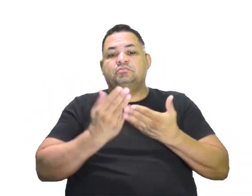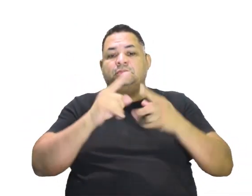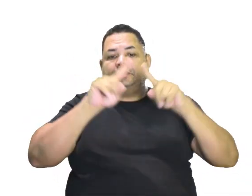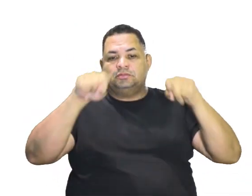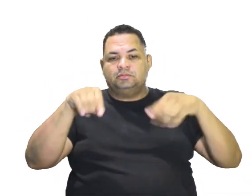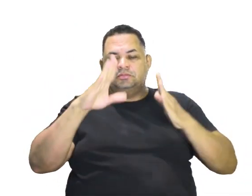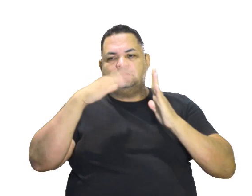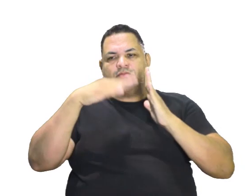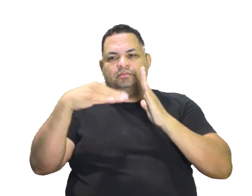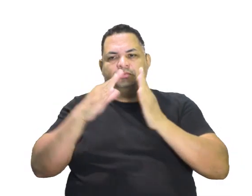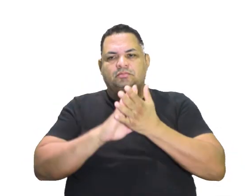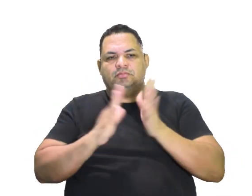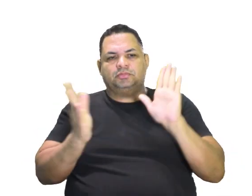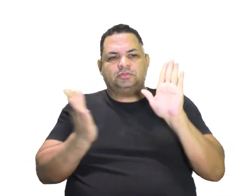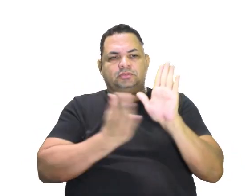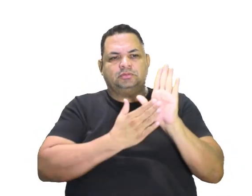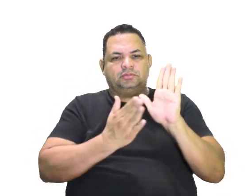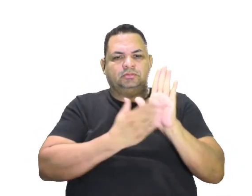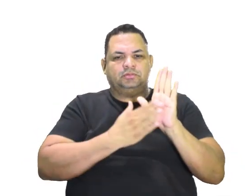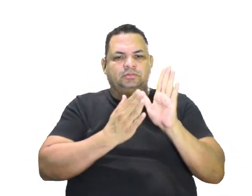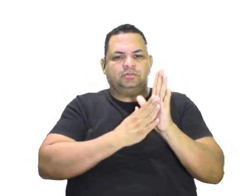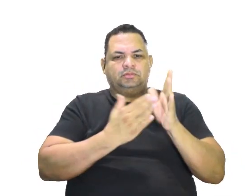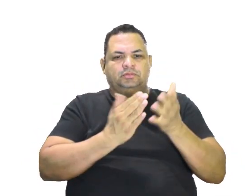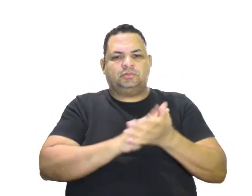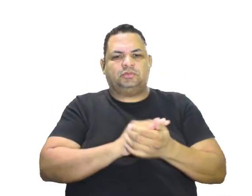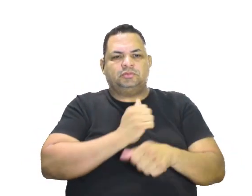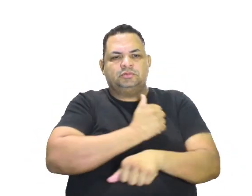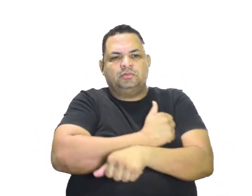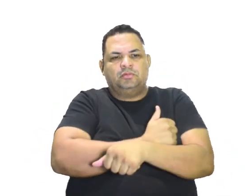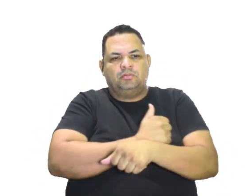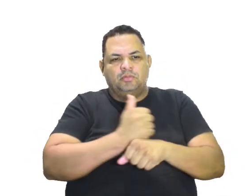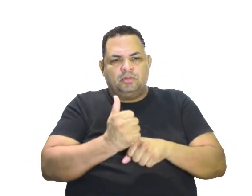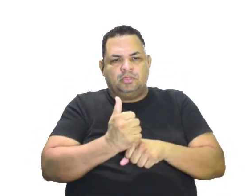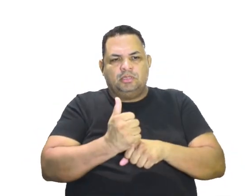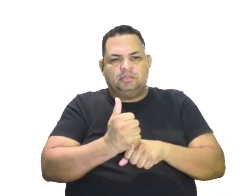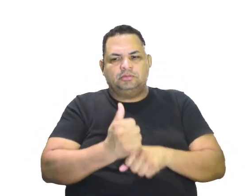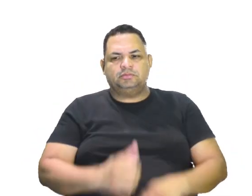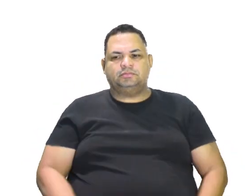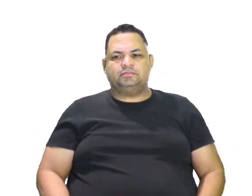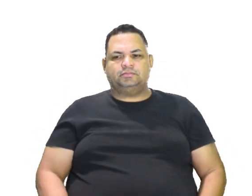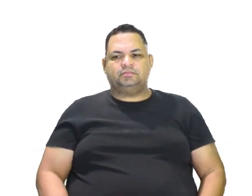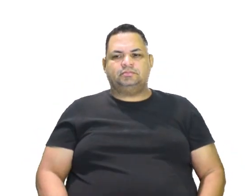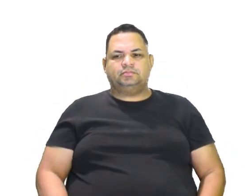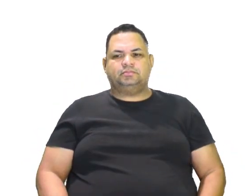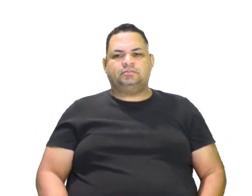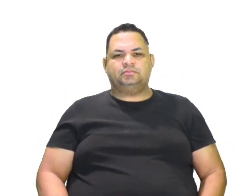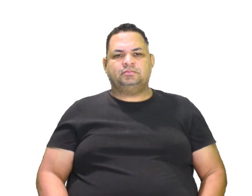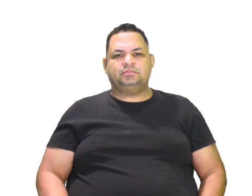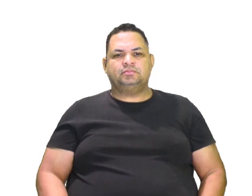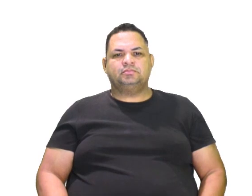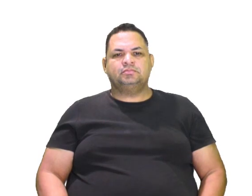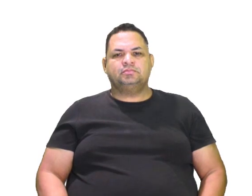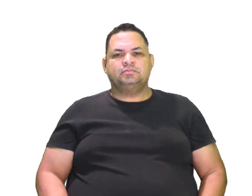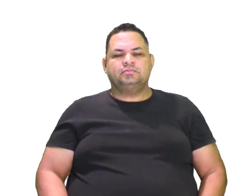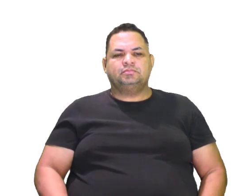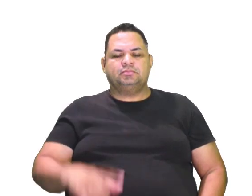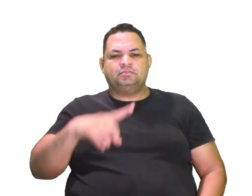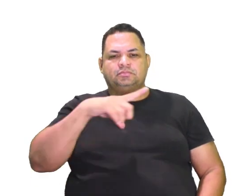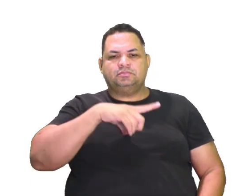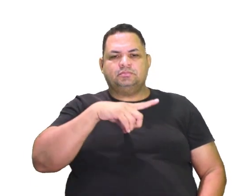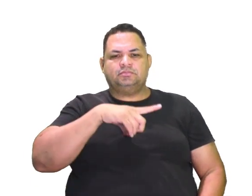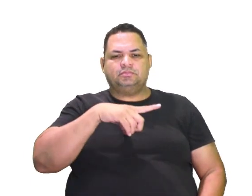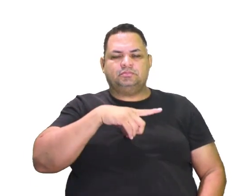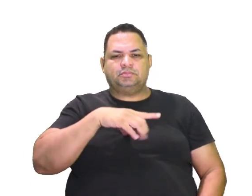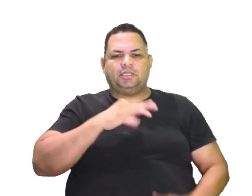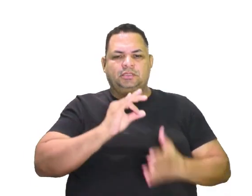obras como suas propostas morais. Olha aqui, isso aqui é muito importante, né? Existia